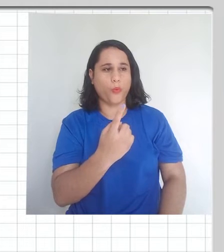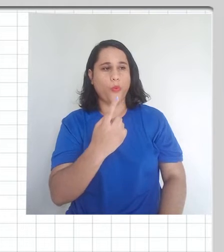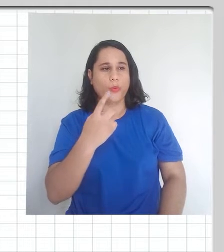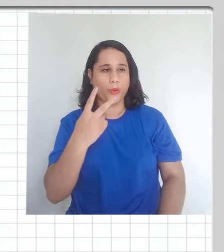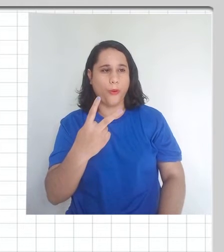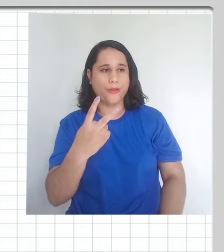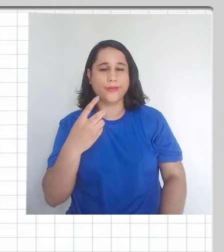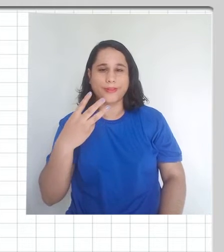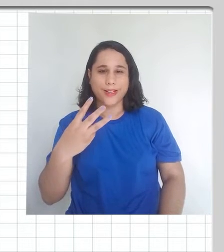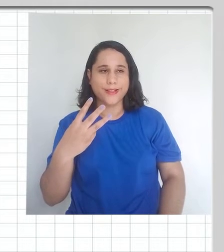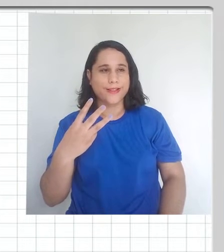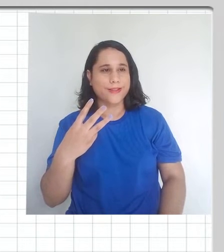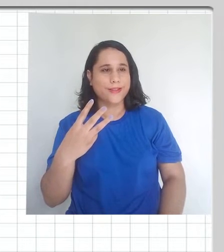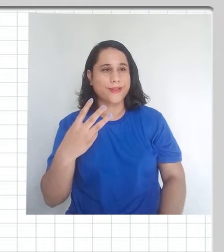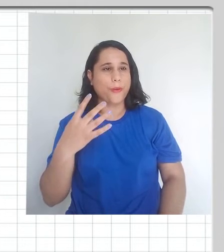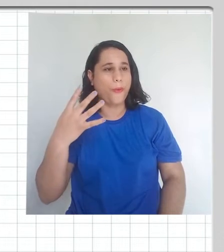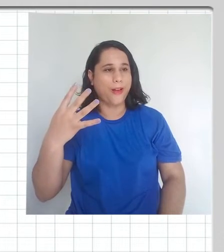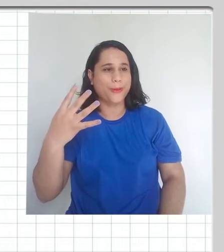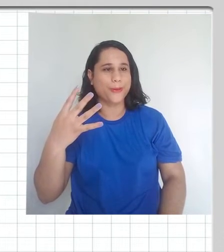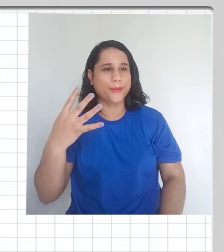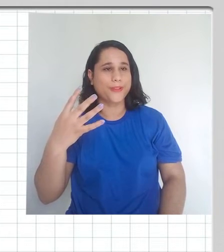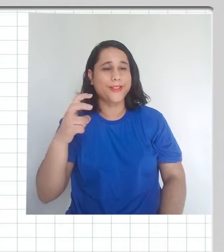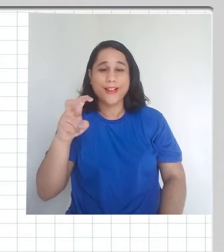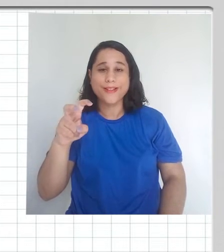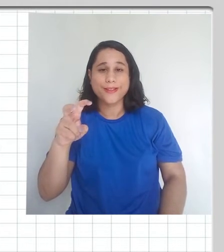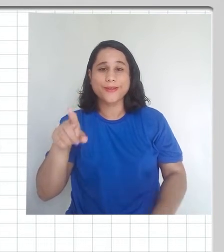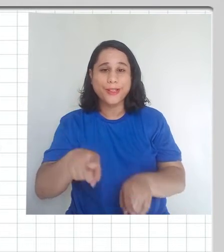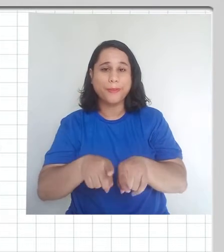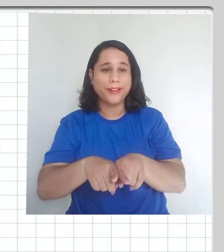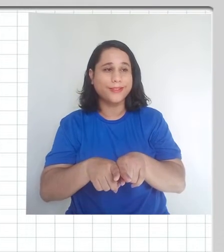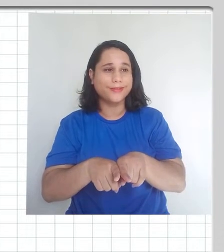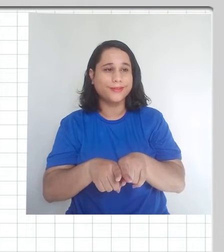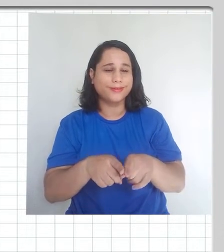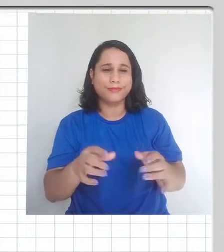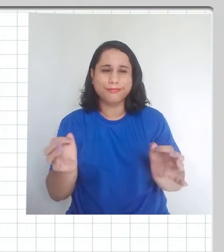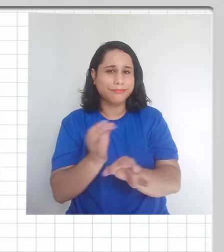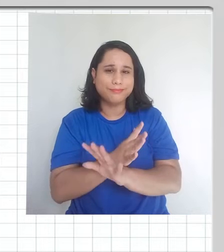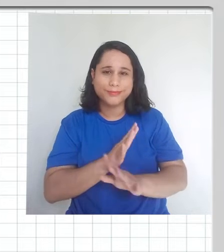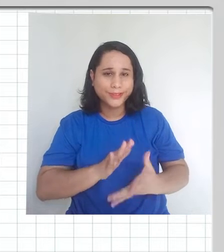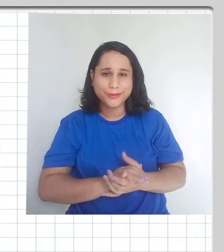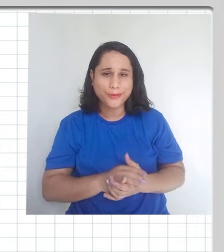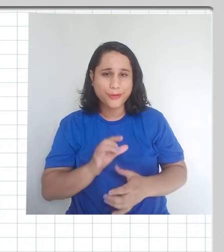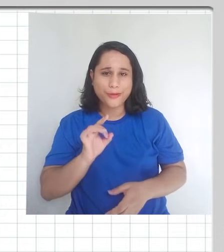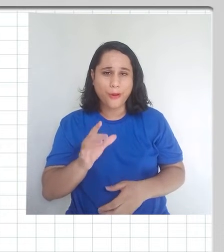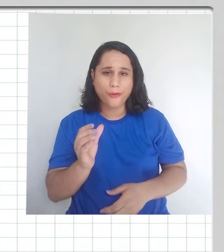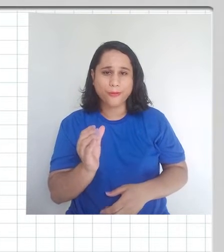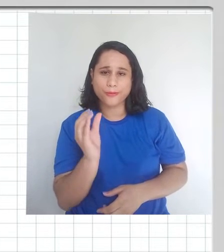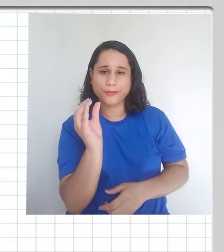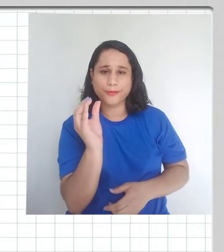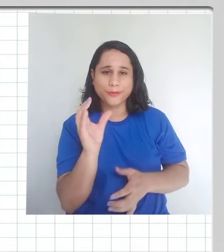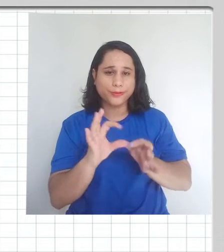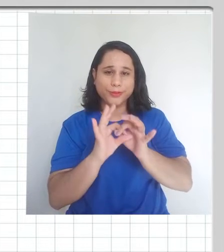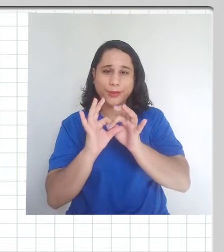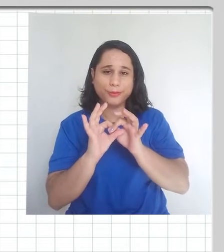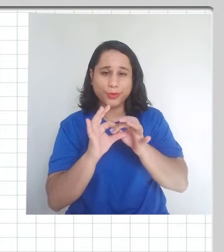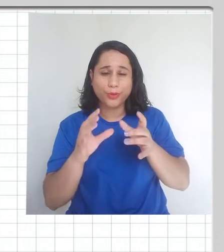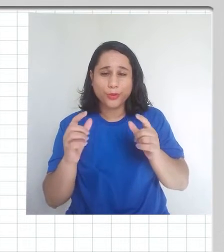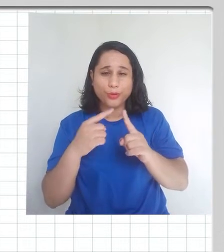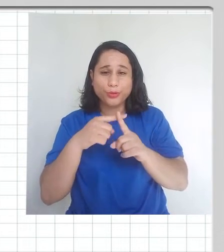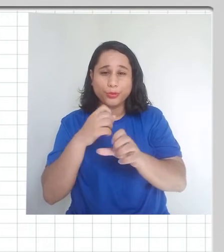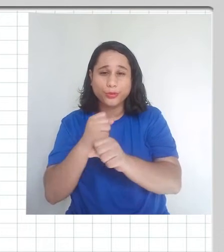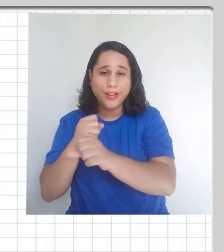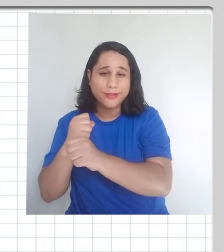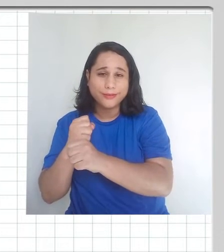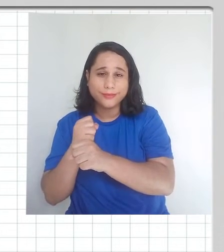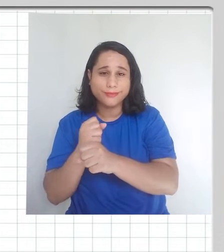3, né? O 4. Tem o 5 também. Pronto, só isso. Vou juntar todos os